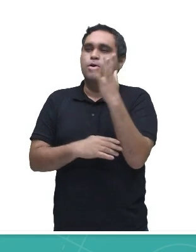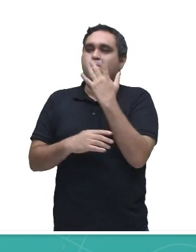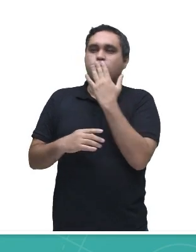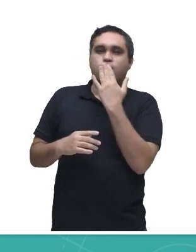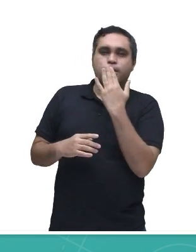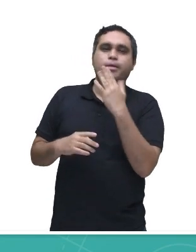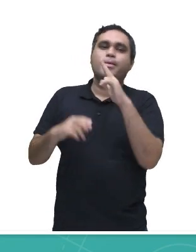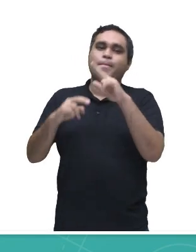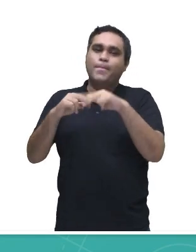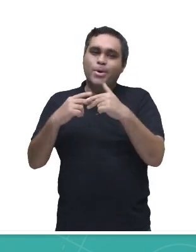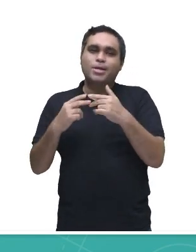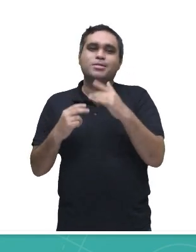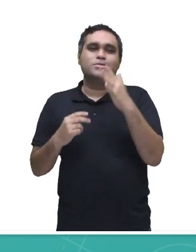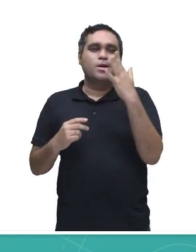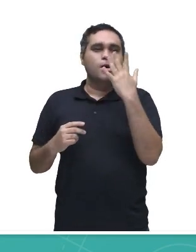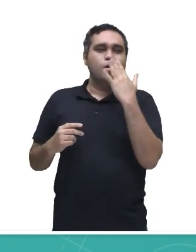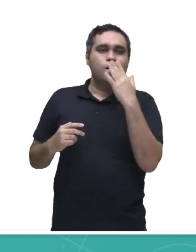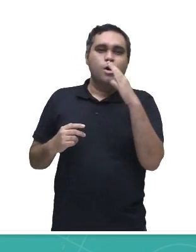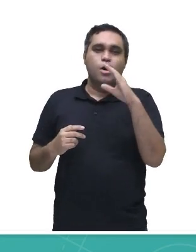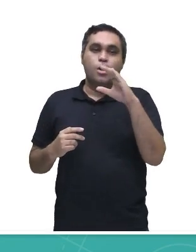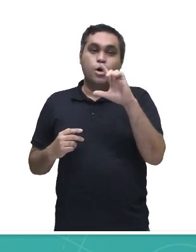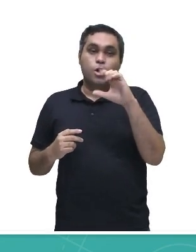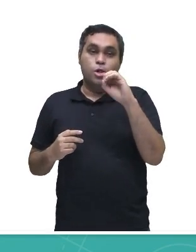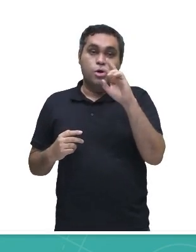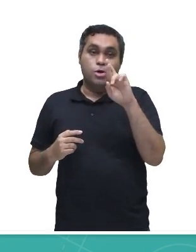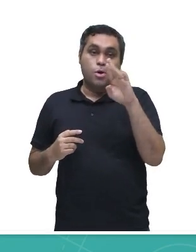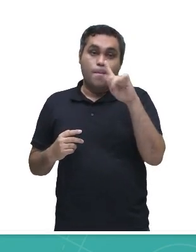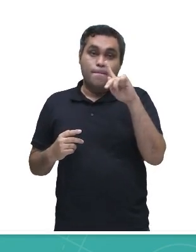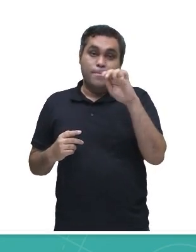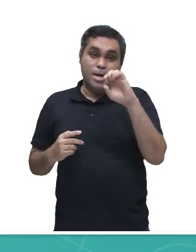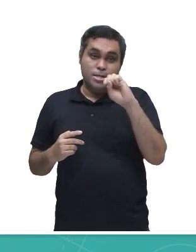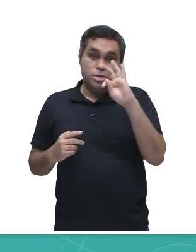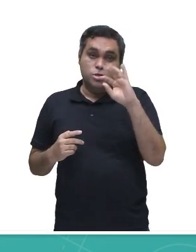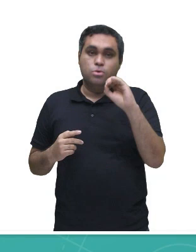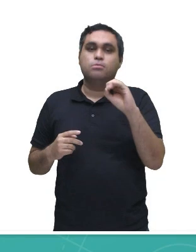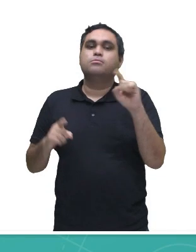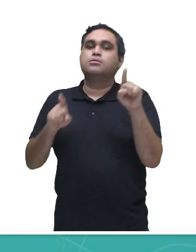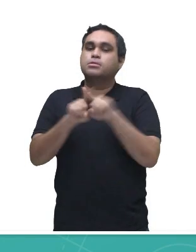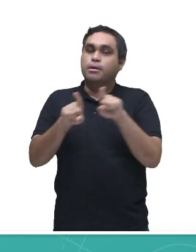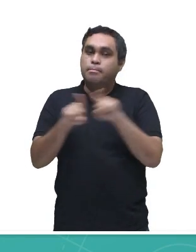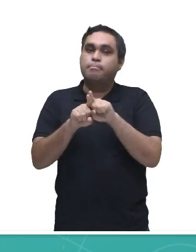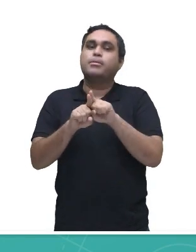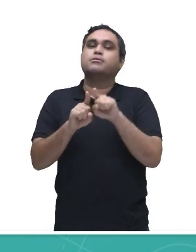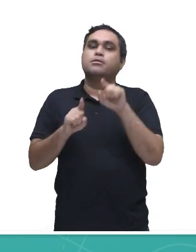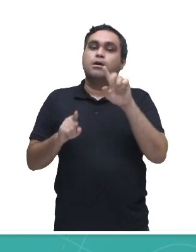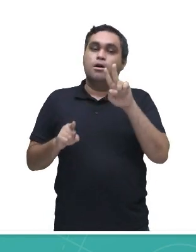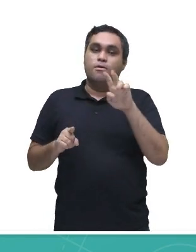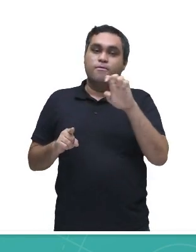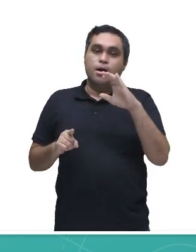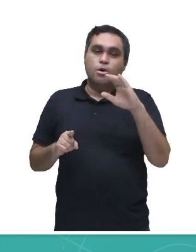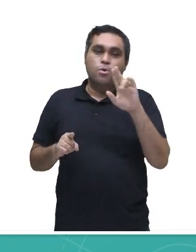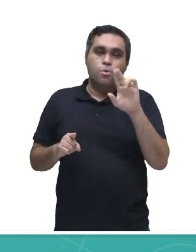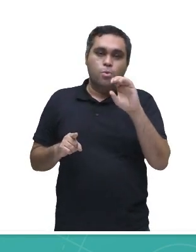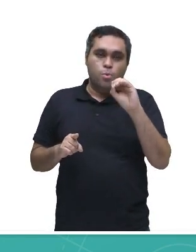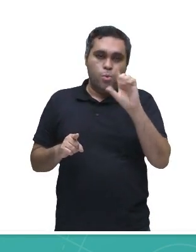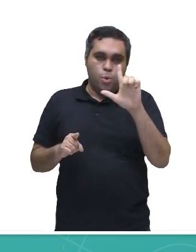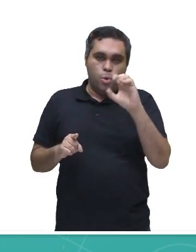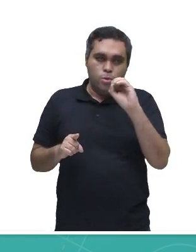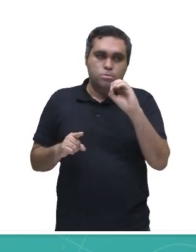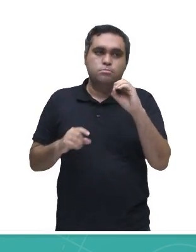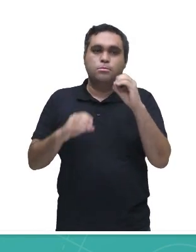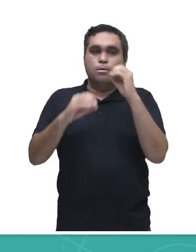também, graças aí à presença dos cloroplastos e vacúolos grandes. Agora, olhem na imagem